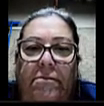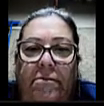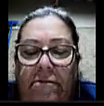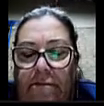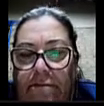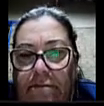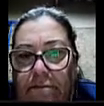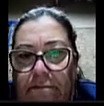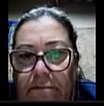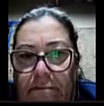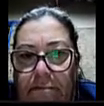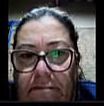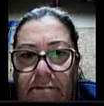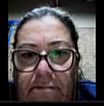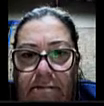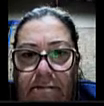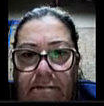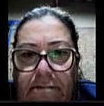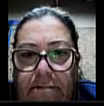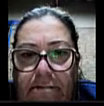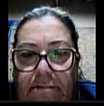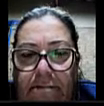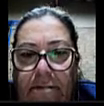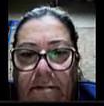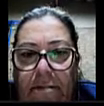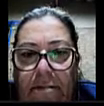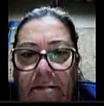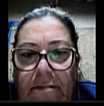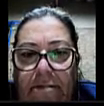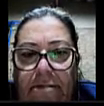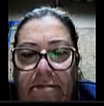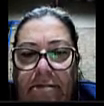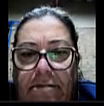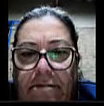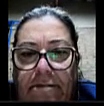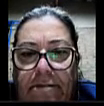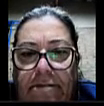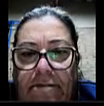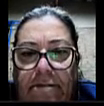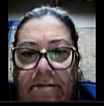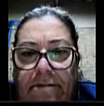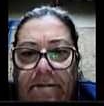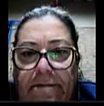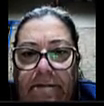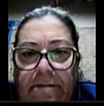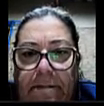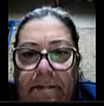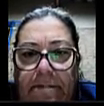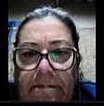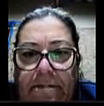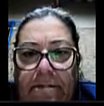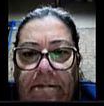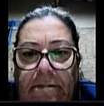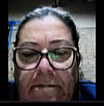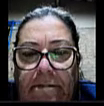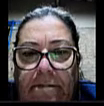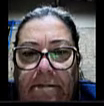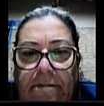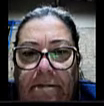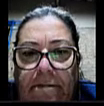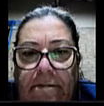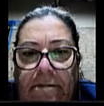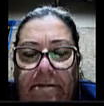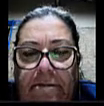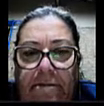ao que seria esperado para a idade cronológica dela, não entra como uma criança que tem transtorno de aprendizagem. É como se a dificuldade dela na